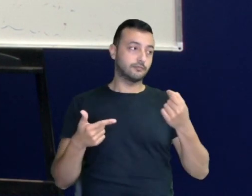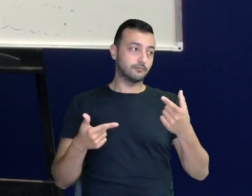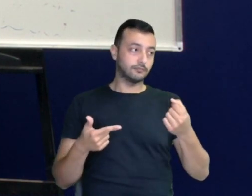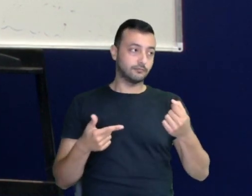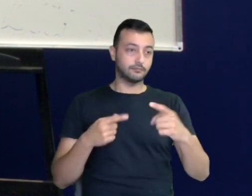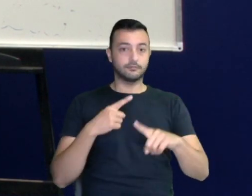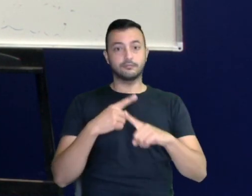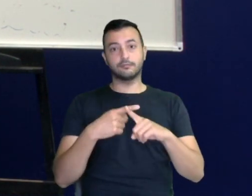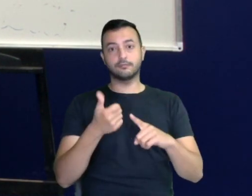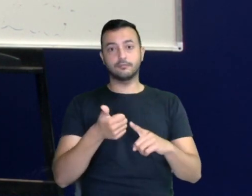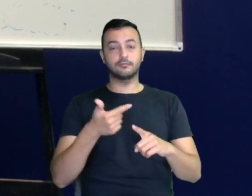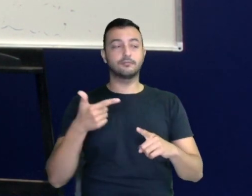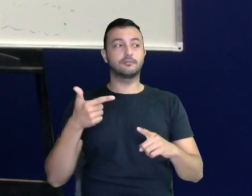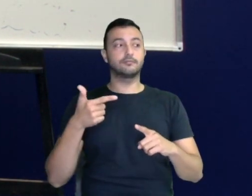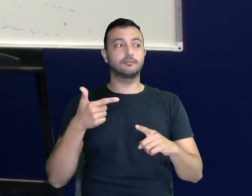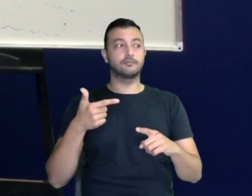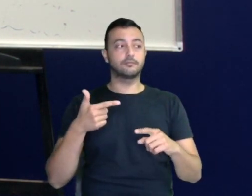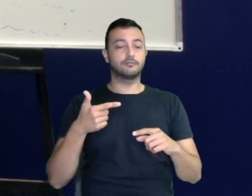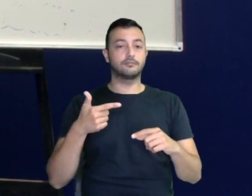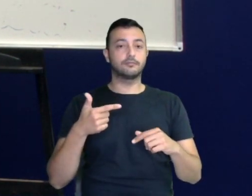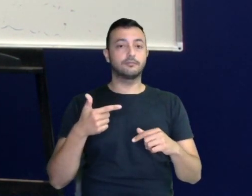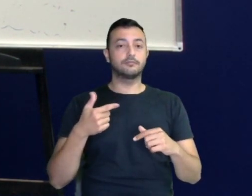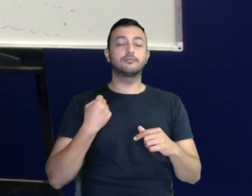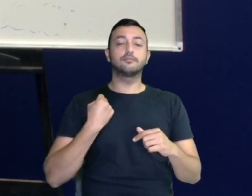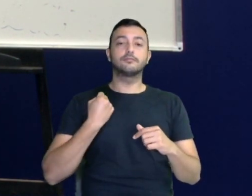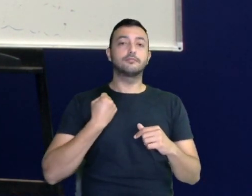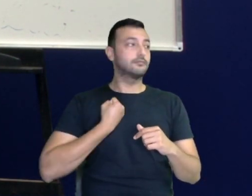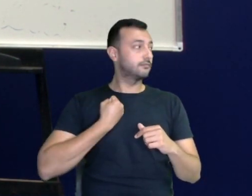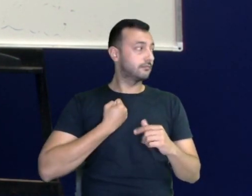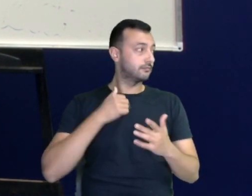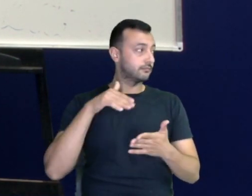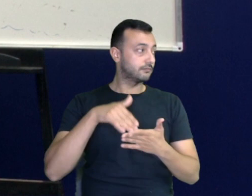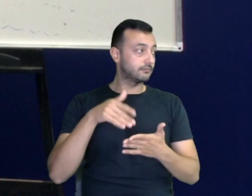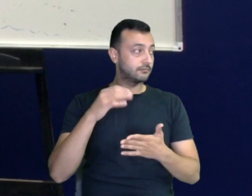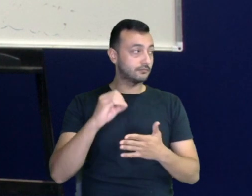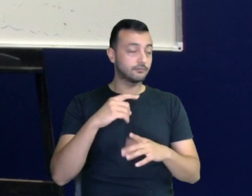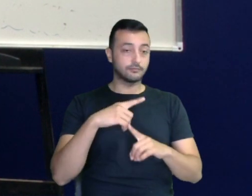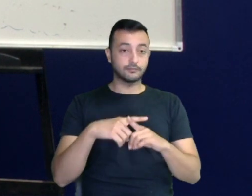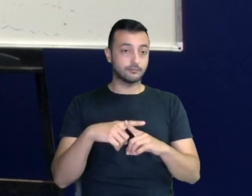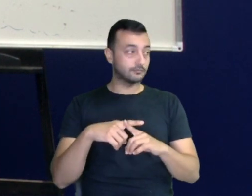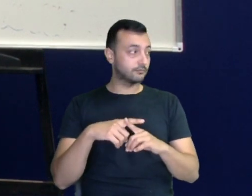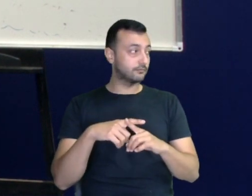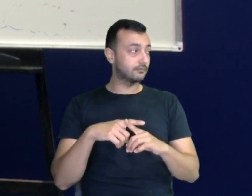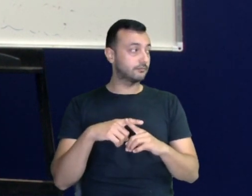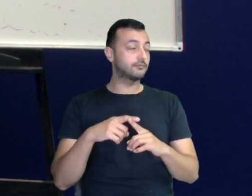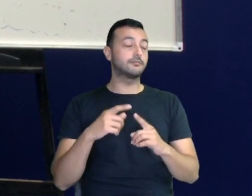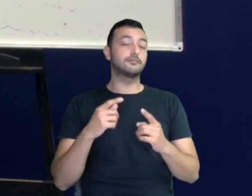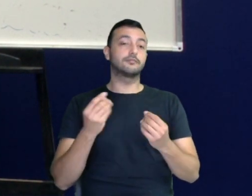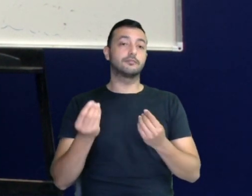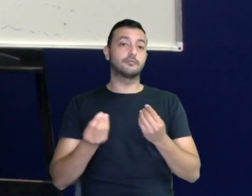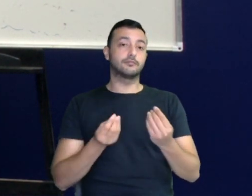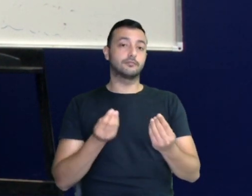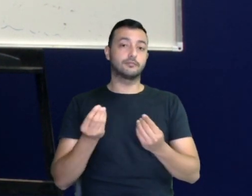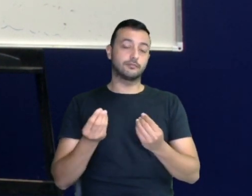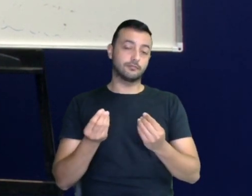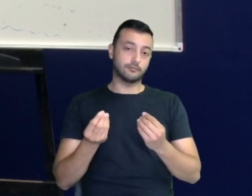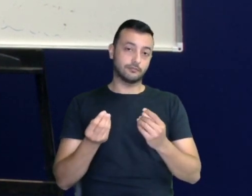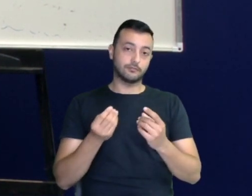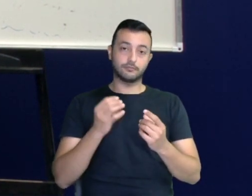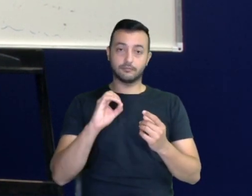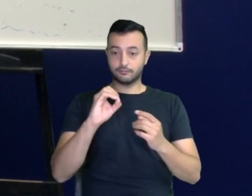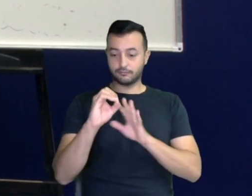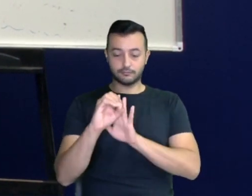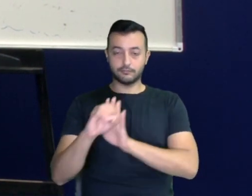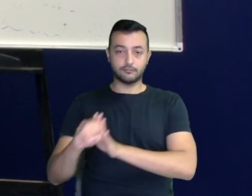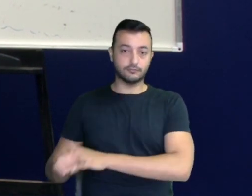20 vezes 12. Um número que termina em zero multiplicado por outro, a gente multiplica sem o